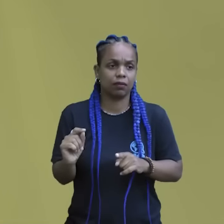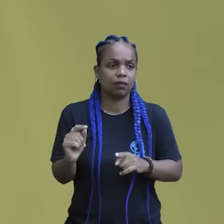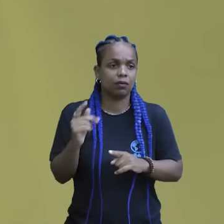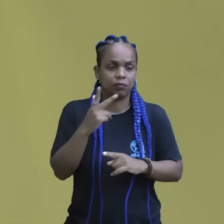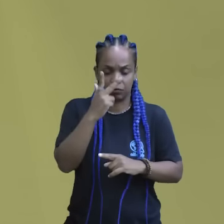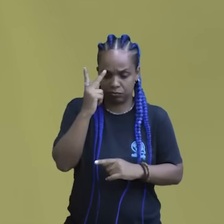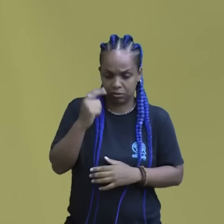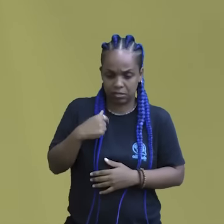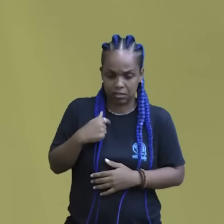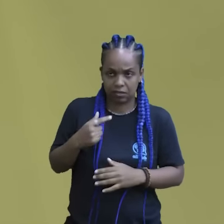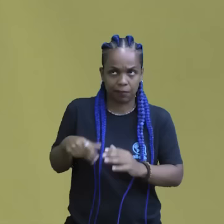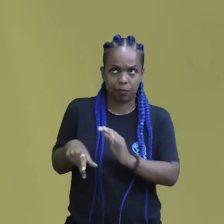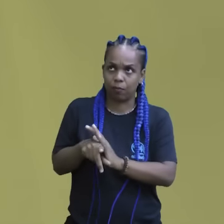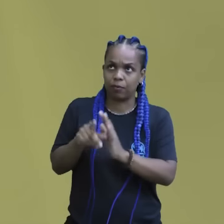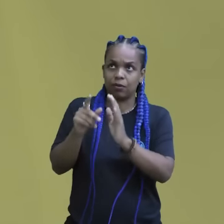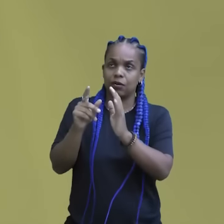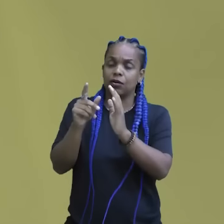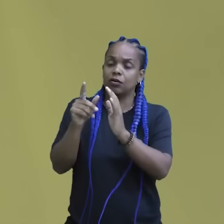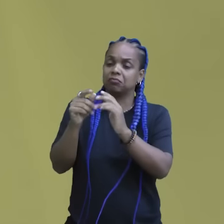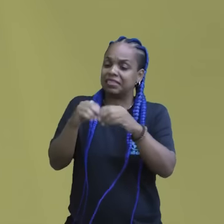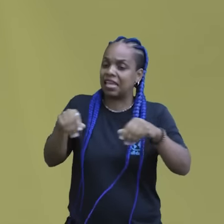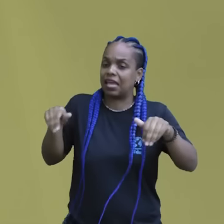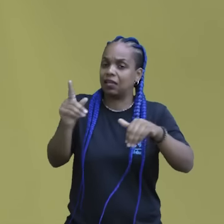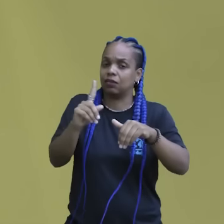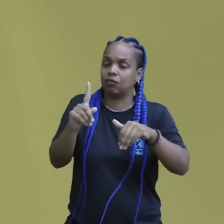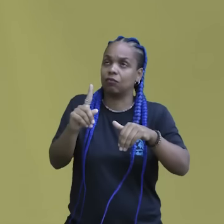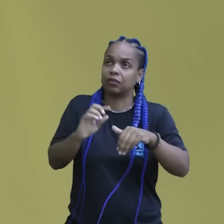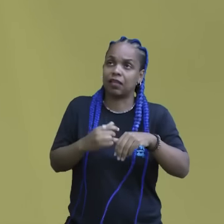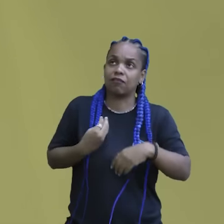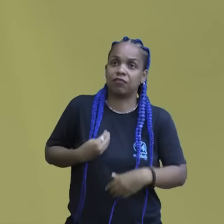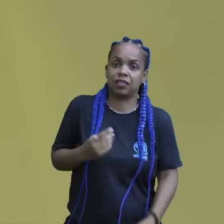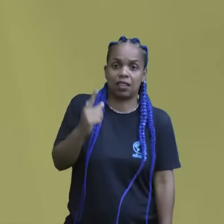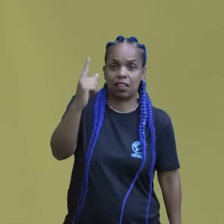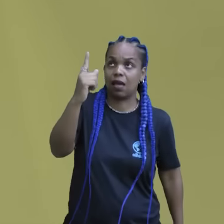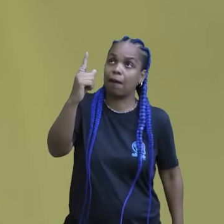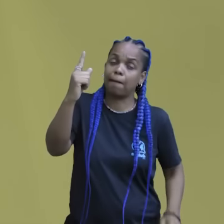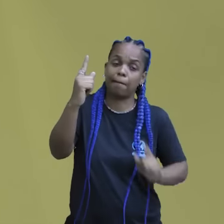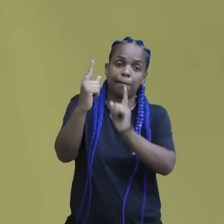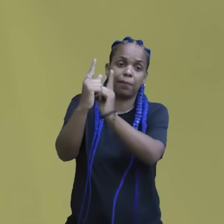participam um pouco de sua eterna e imensa sabedoria.